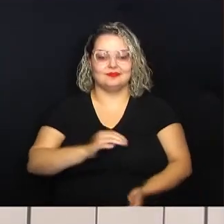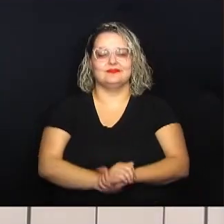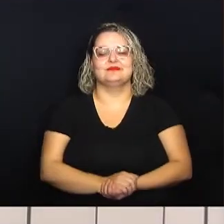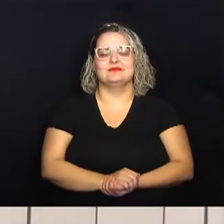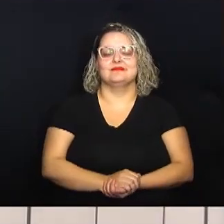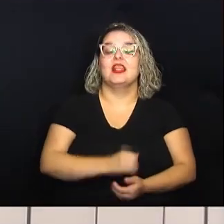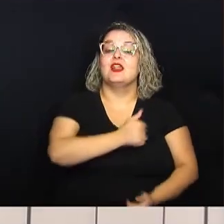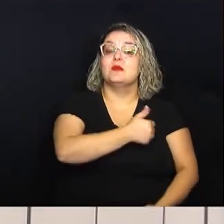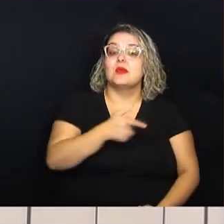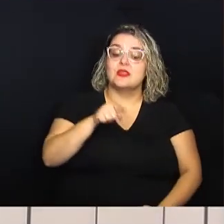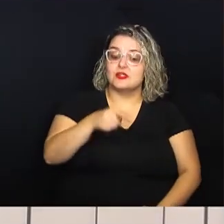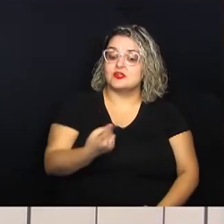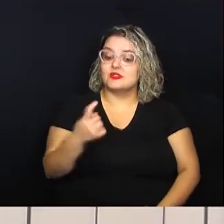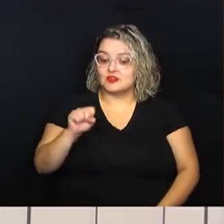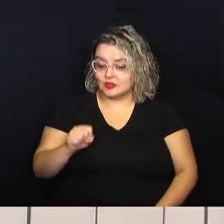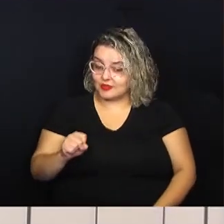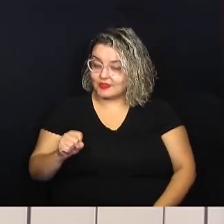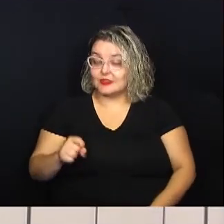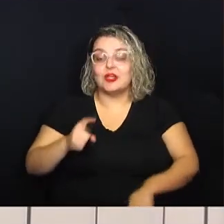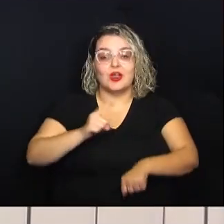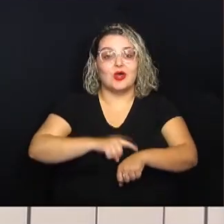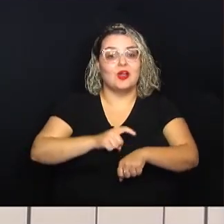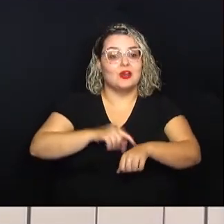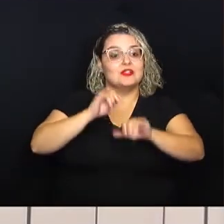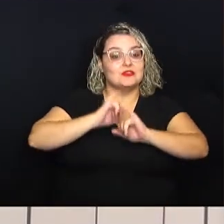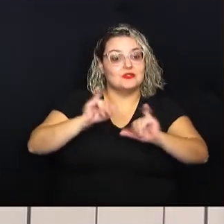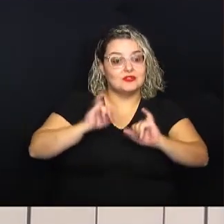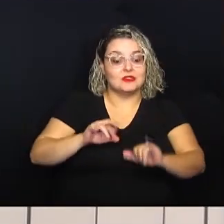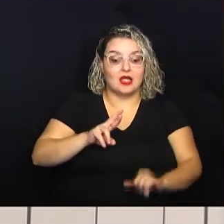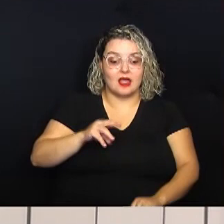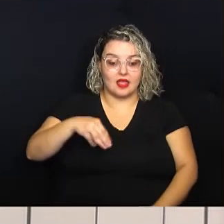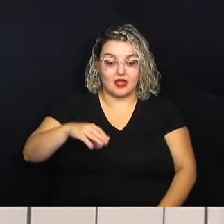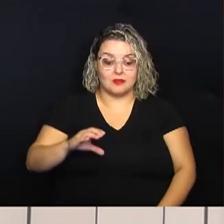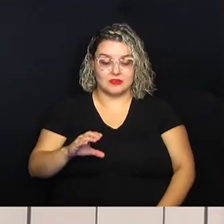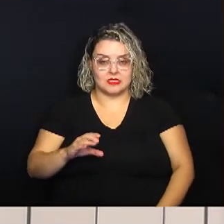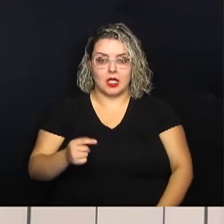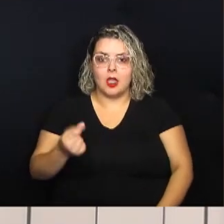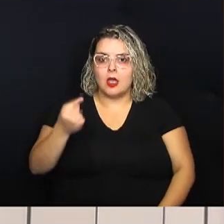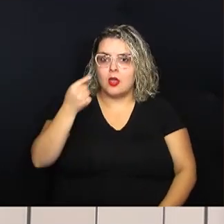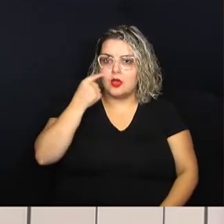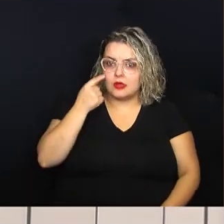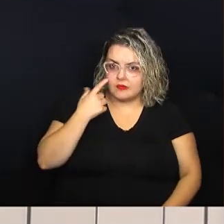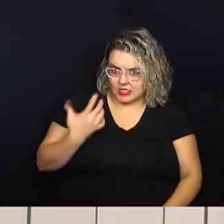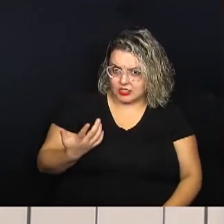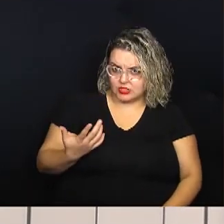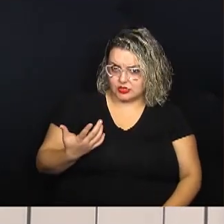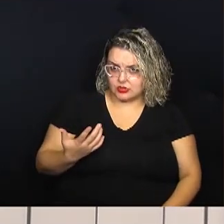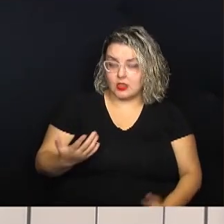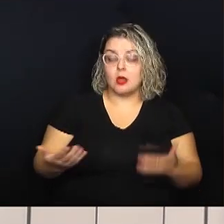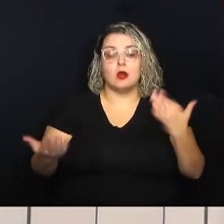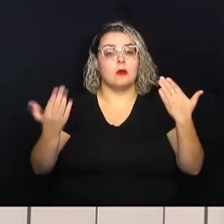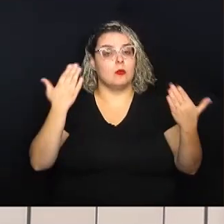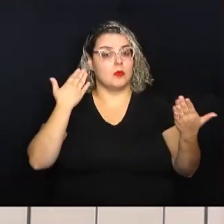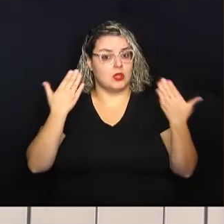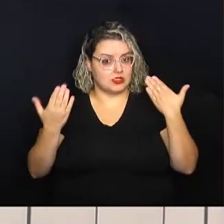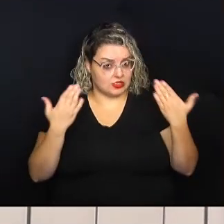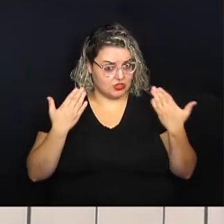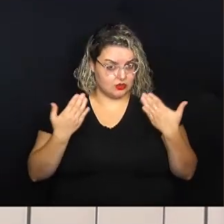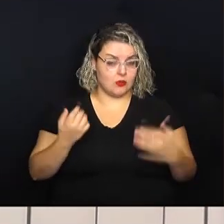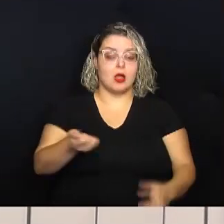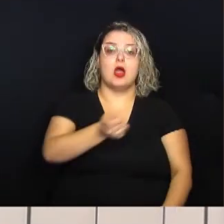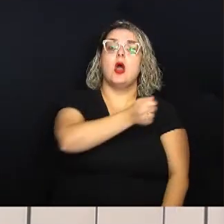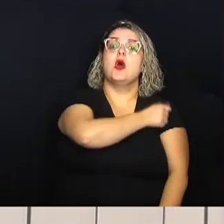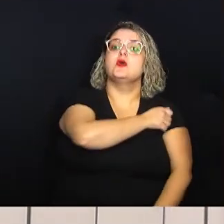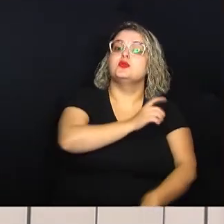Meio-dia mais 18 minutos, hora das notícias da Metrópole de Campinas. E olha só, hein? Psicólogo, aluno de